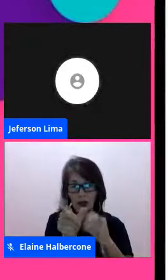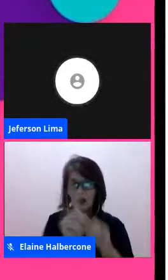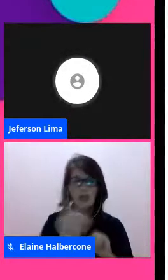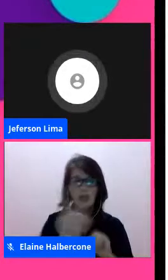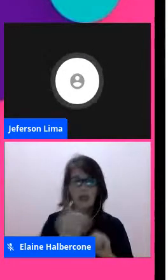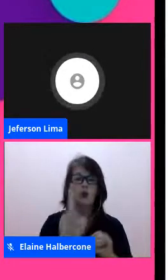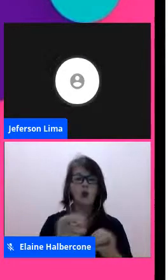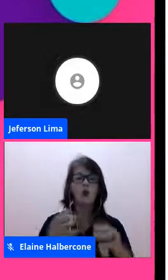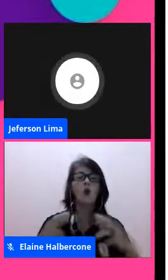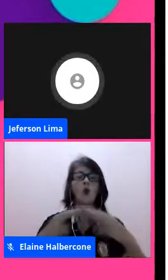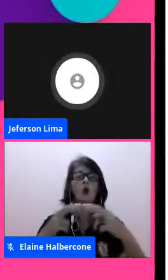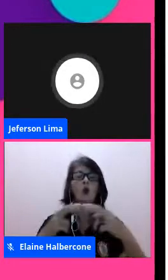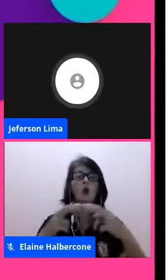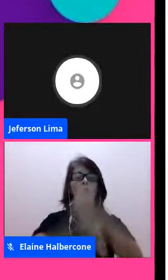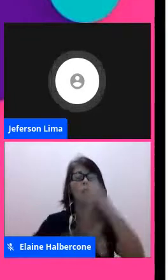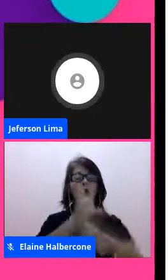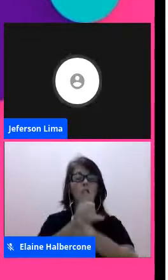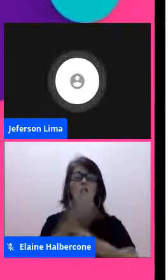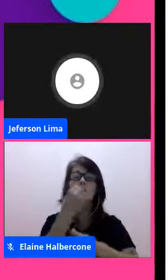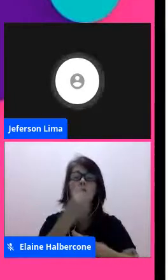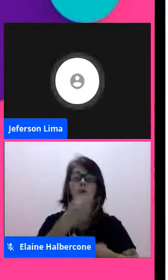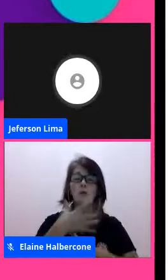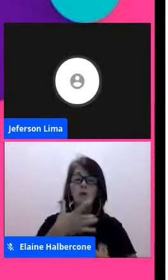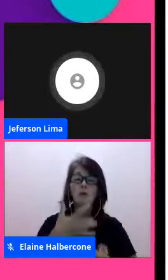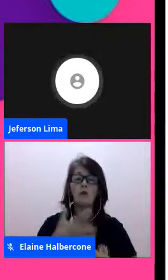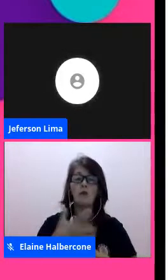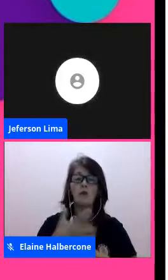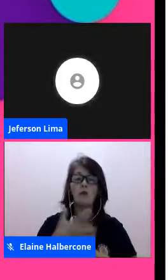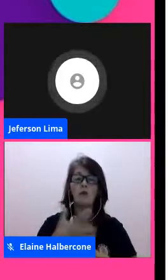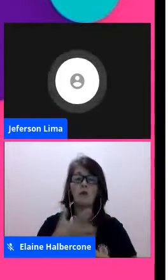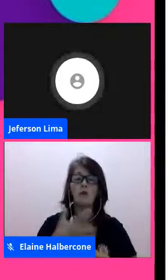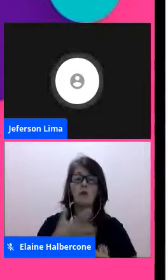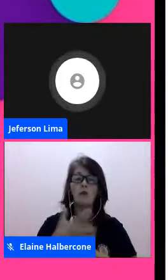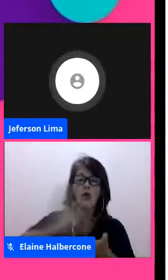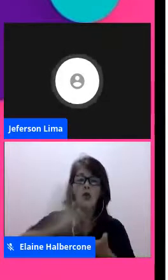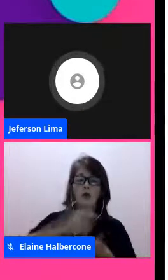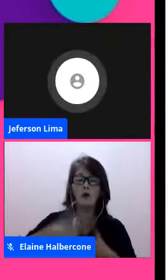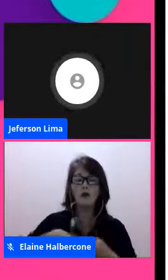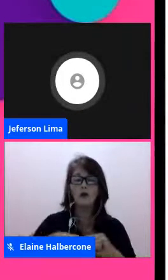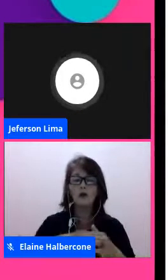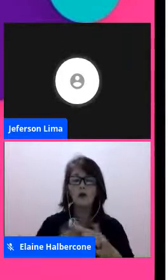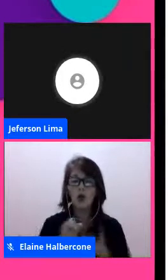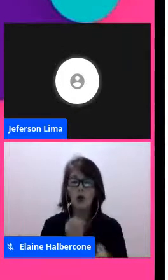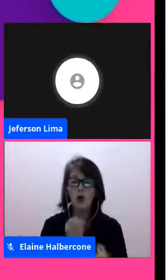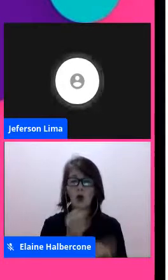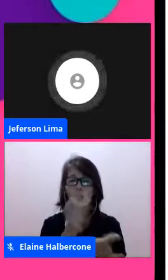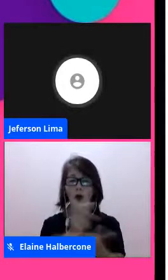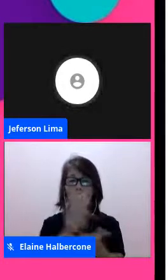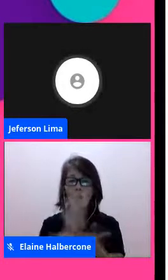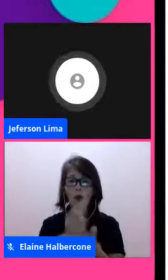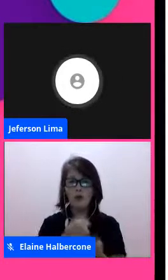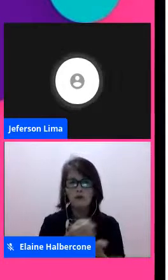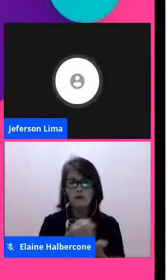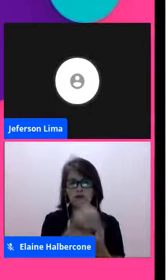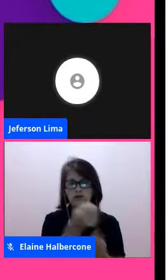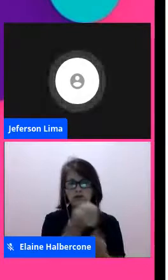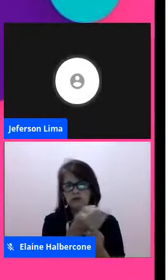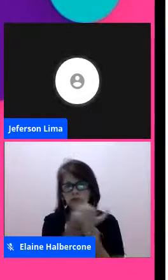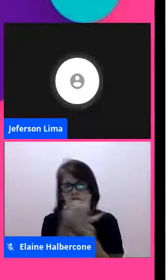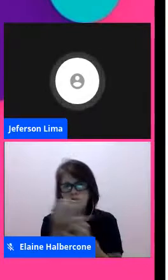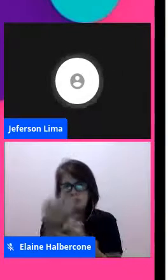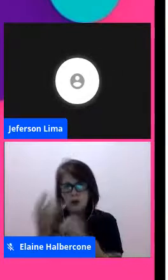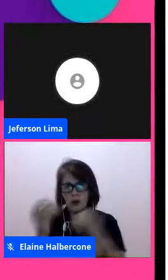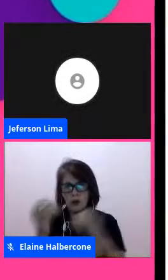verdade. Só que ela tem bons recursos para você criar aplicações embarcadas. E se você começar a comprar esse cara aqui em quantidade, e eu estou falando aqui de